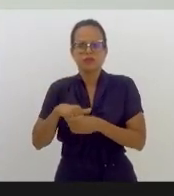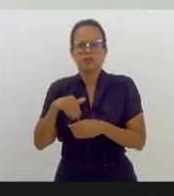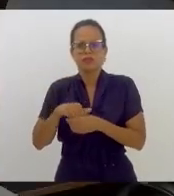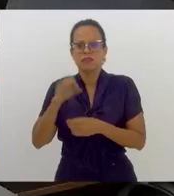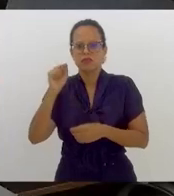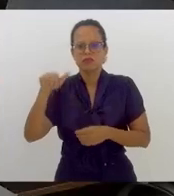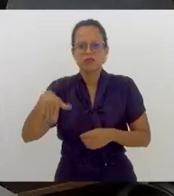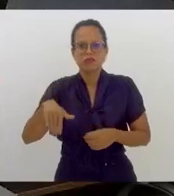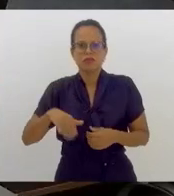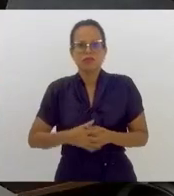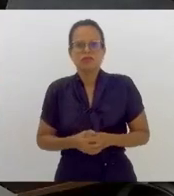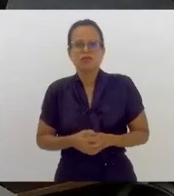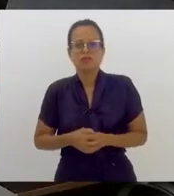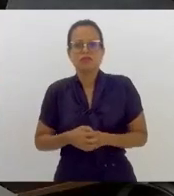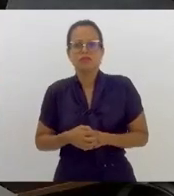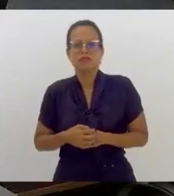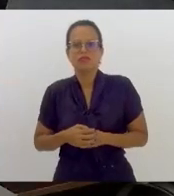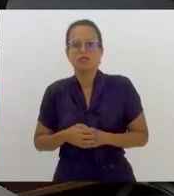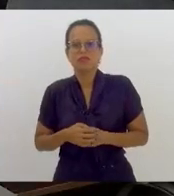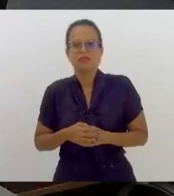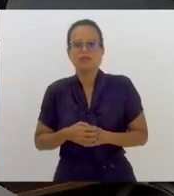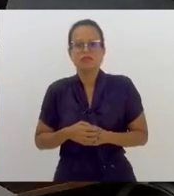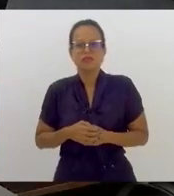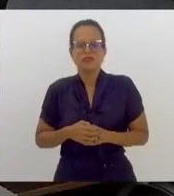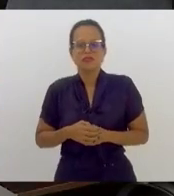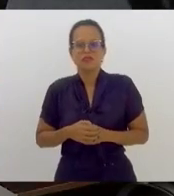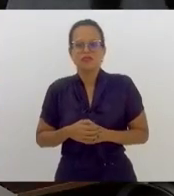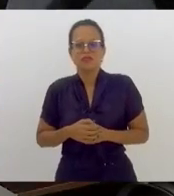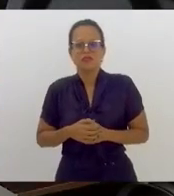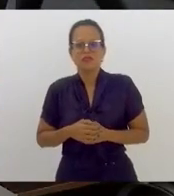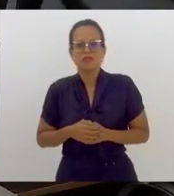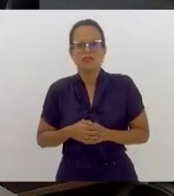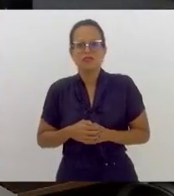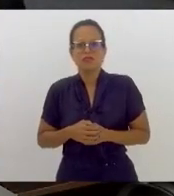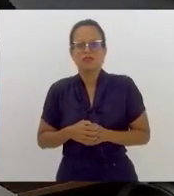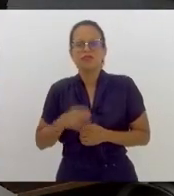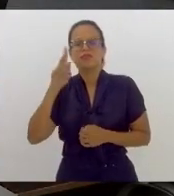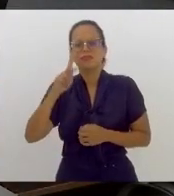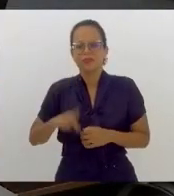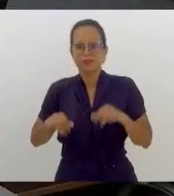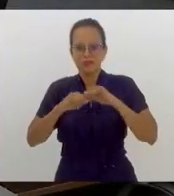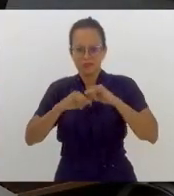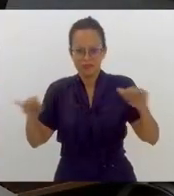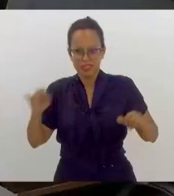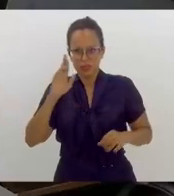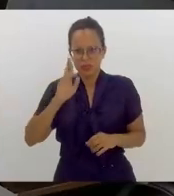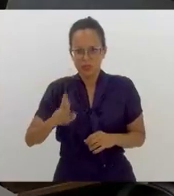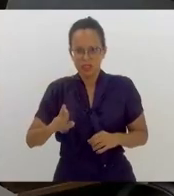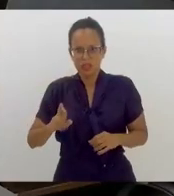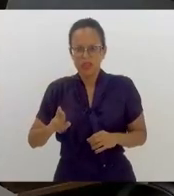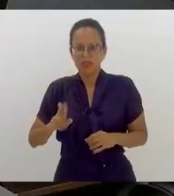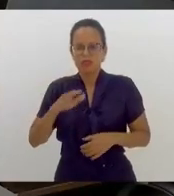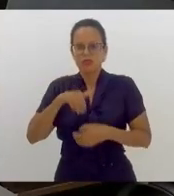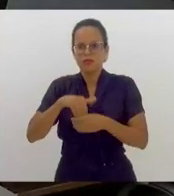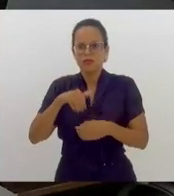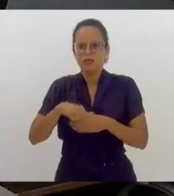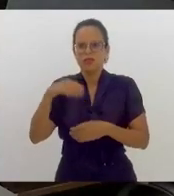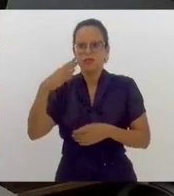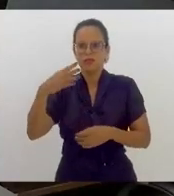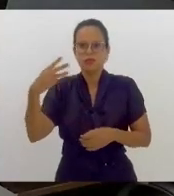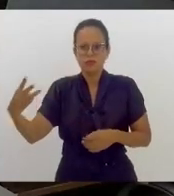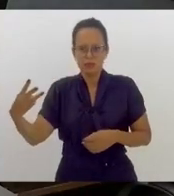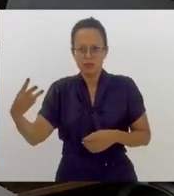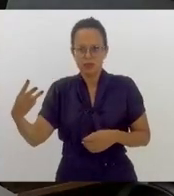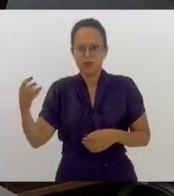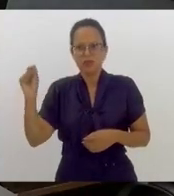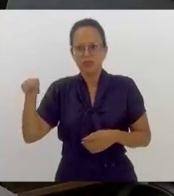Por favor, fechar o seu sistema. A presidência vai proclamar o resultado. Votaram 43 senhores parlamentares,